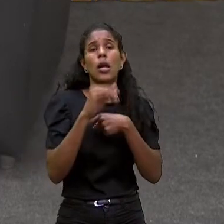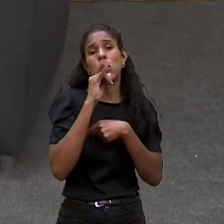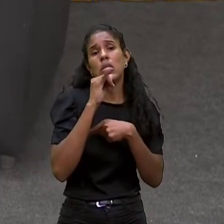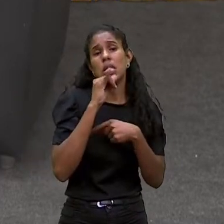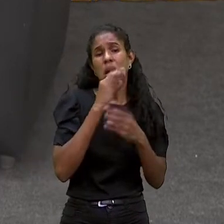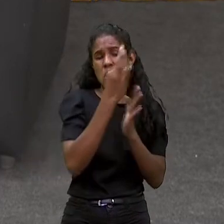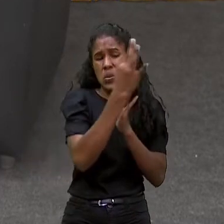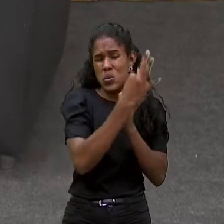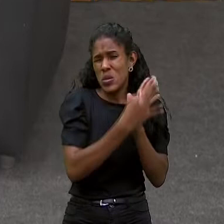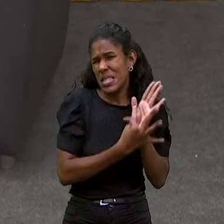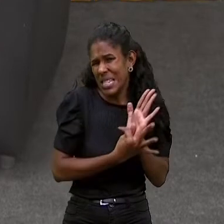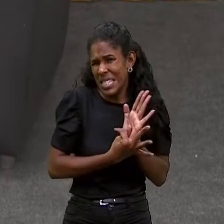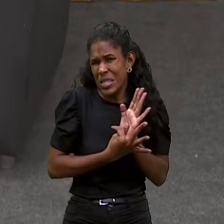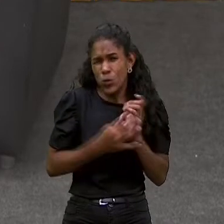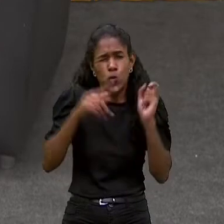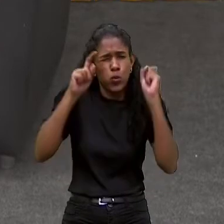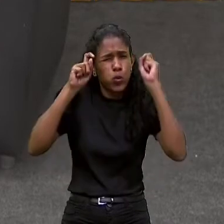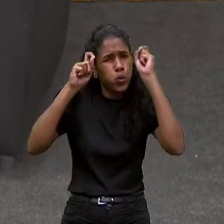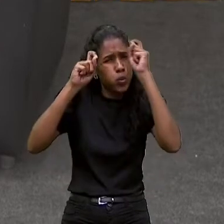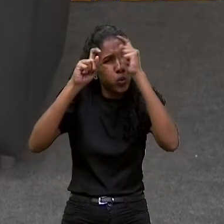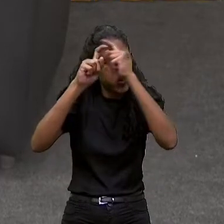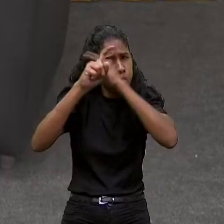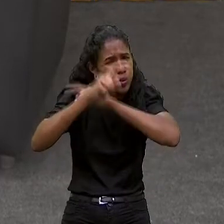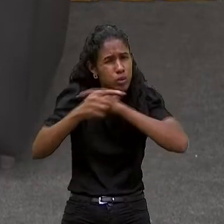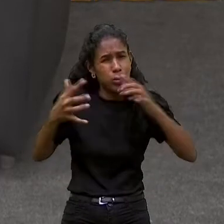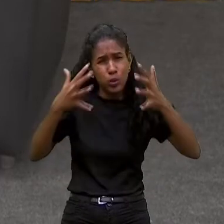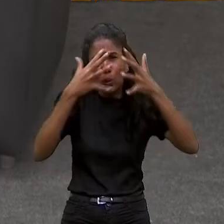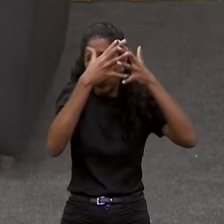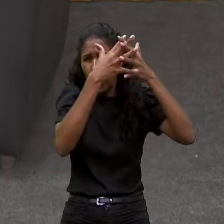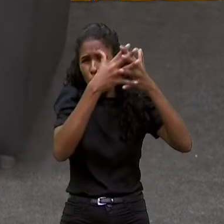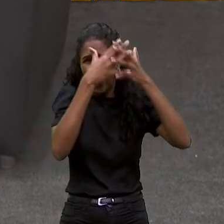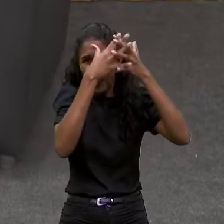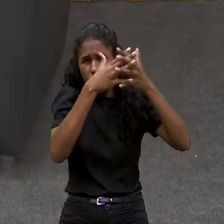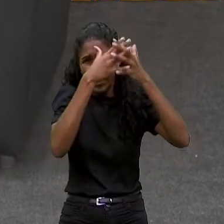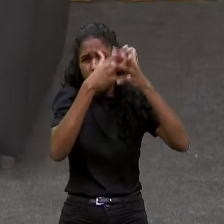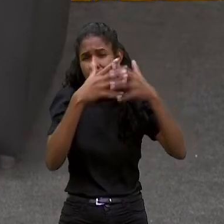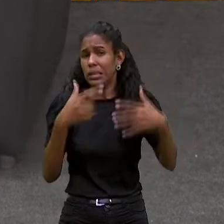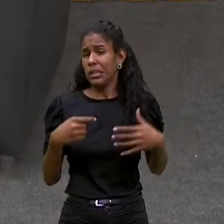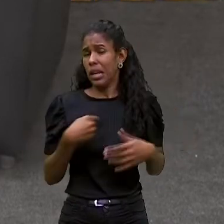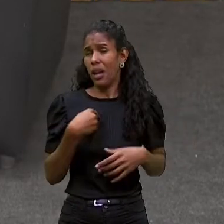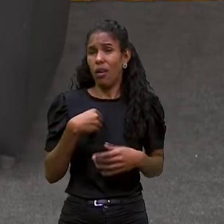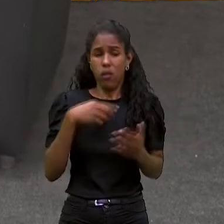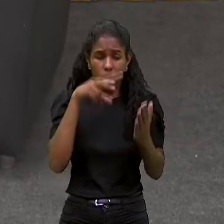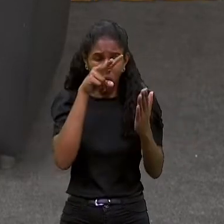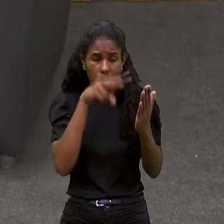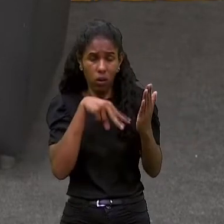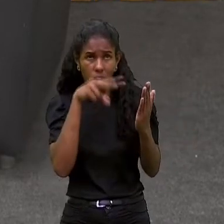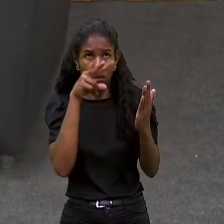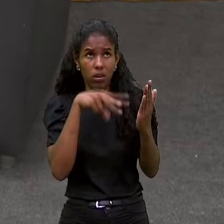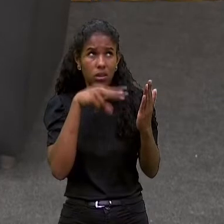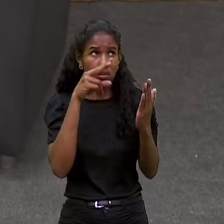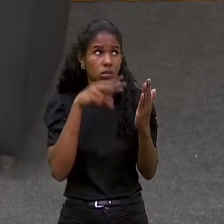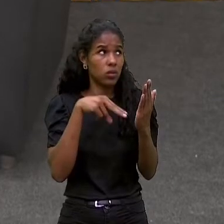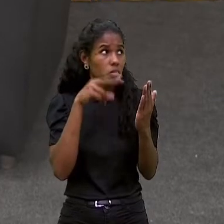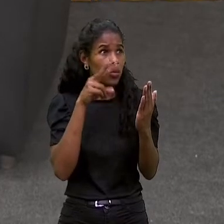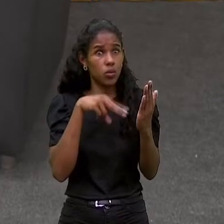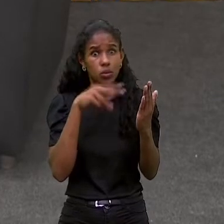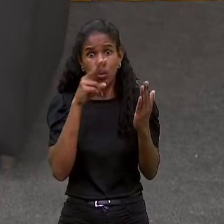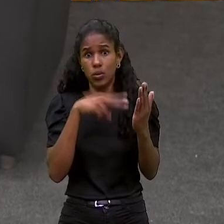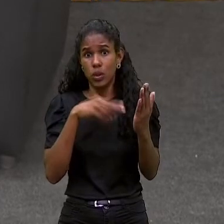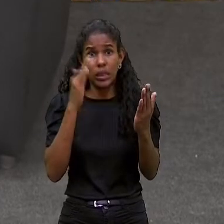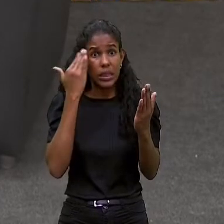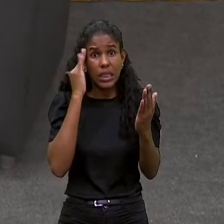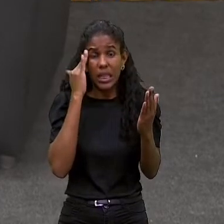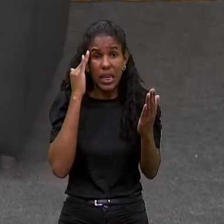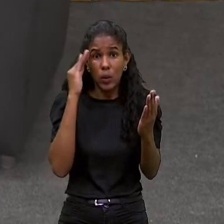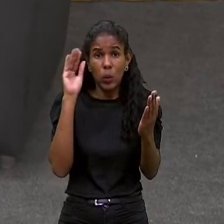entender. Então, qual que é a leitura ideal? É aquela que é um pouquinho mais puxada do que aquilo